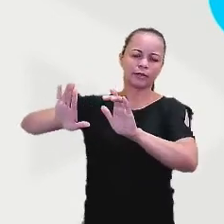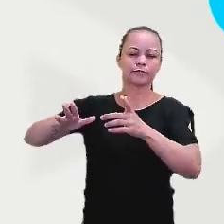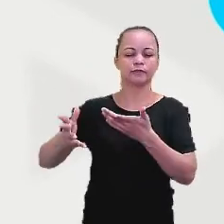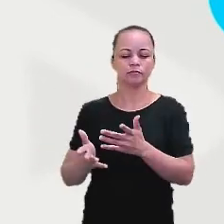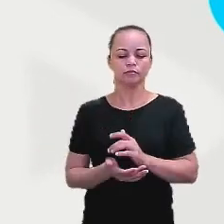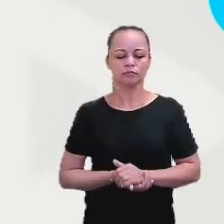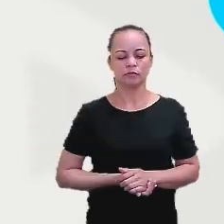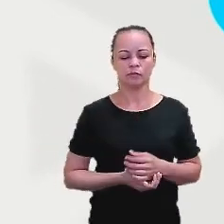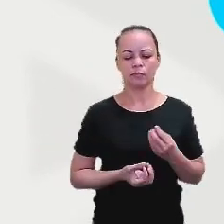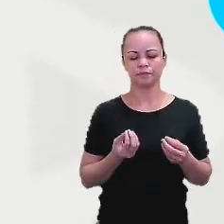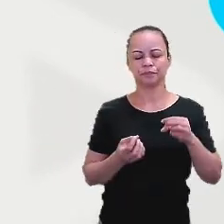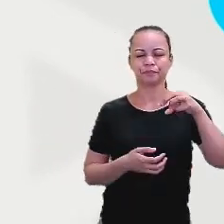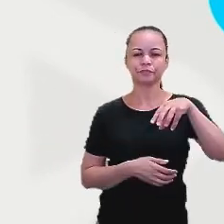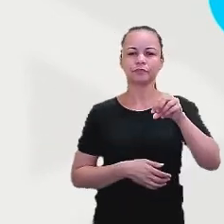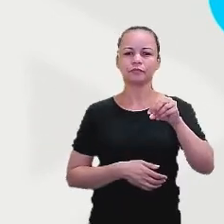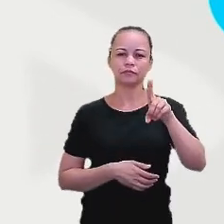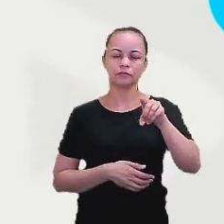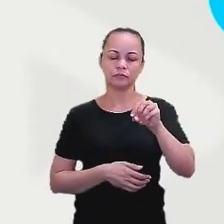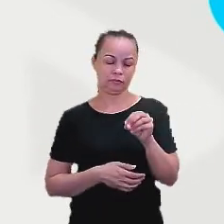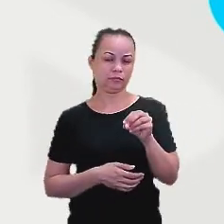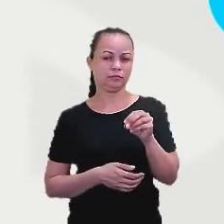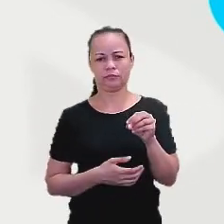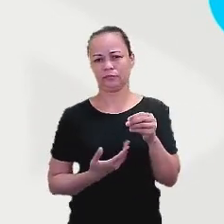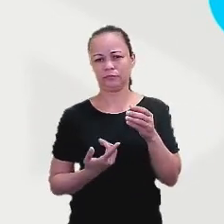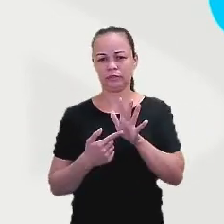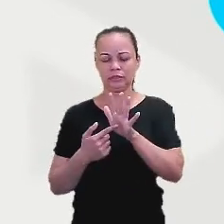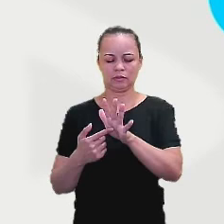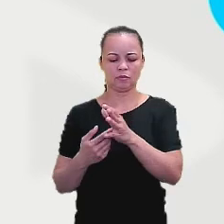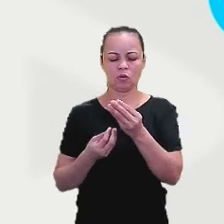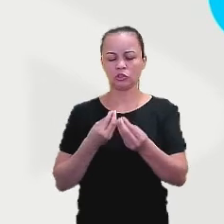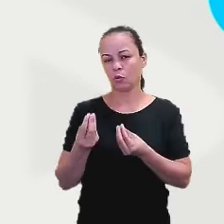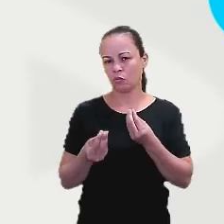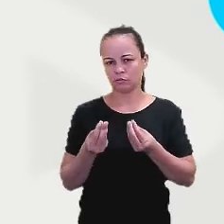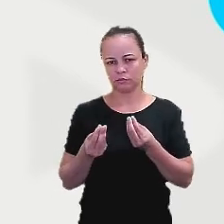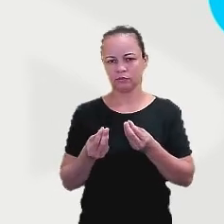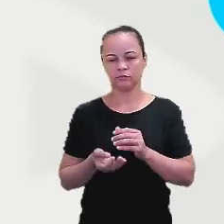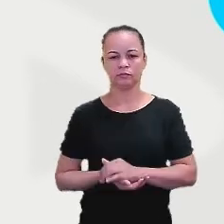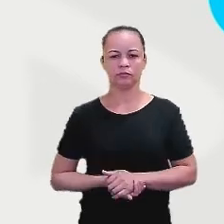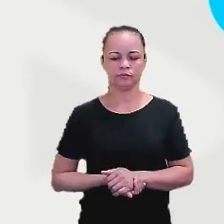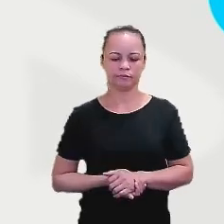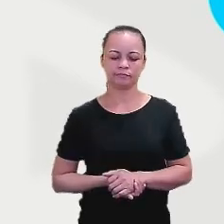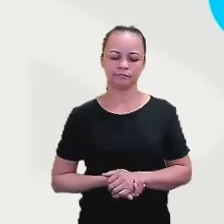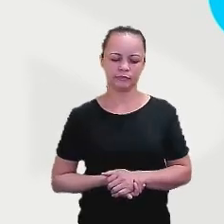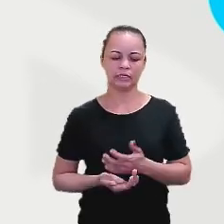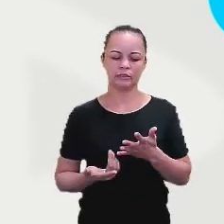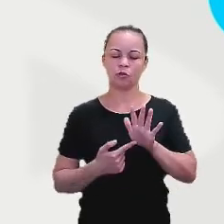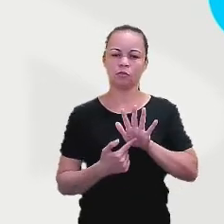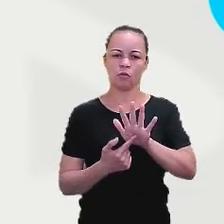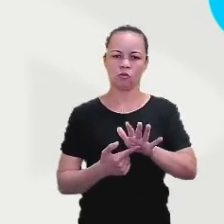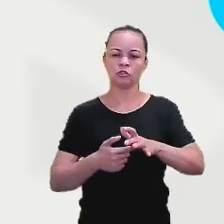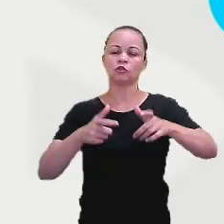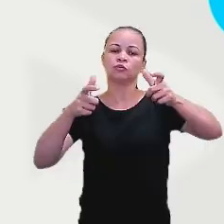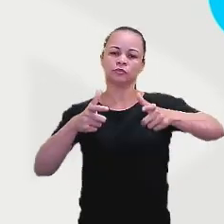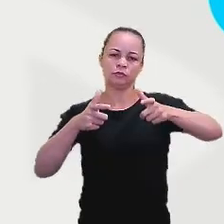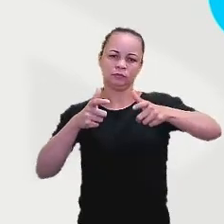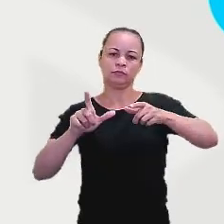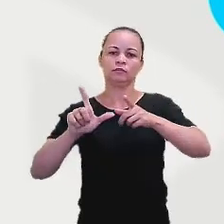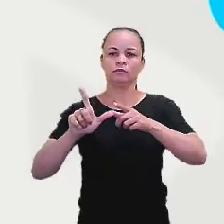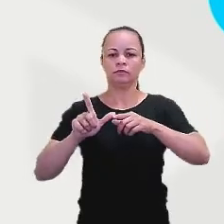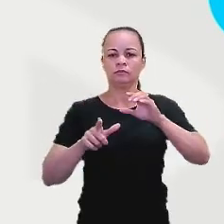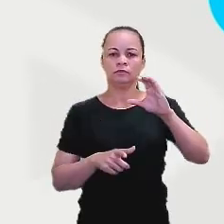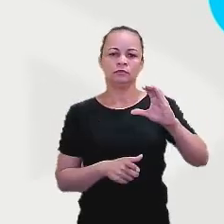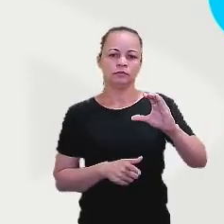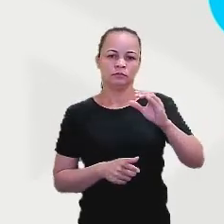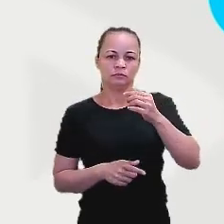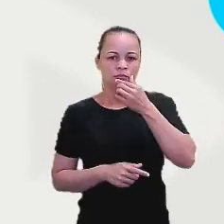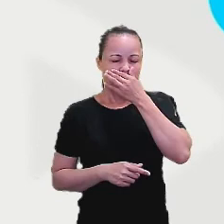maneira como ele está ali na parede, por exemplo. Então, justamente, indica aí uma ideia de lugar